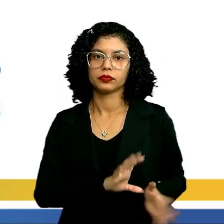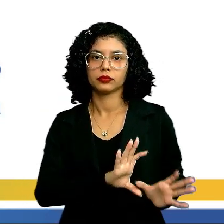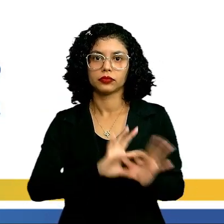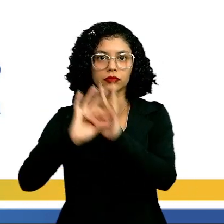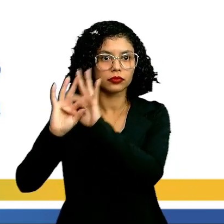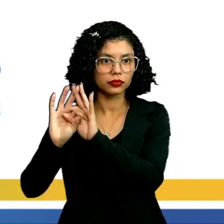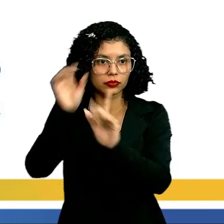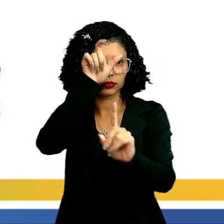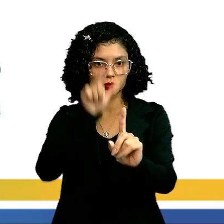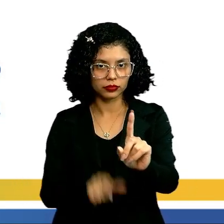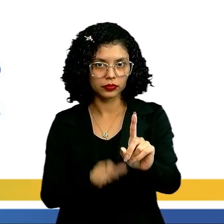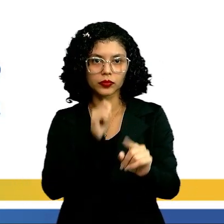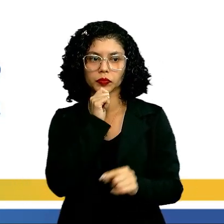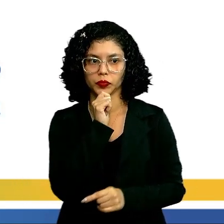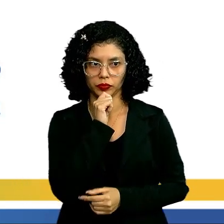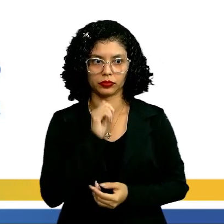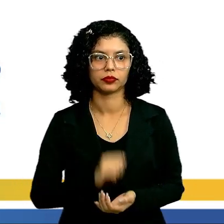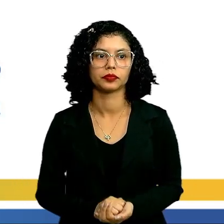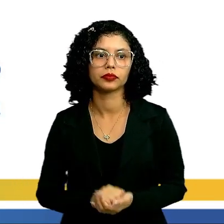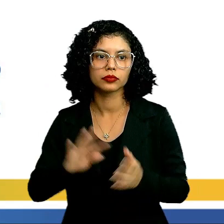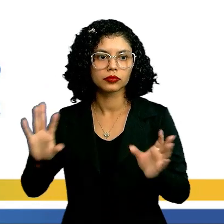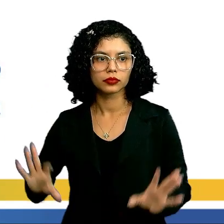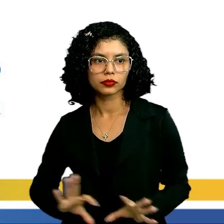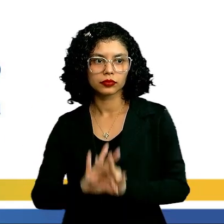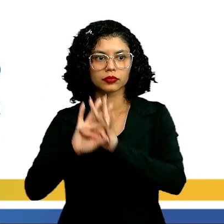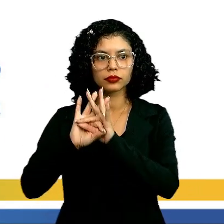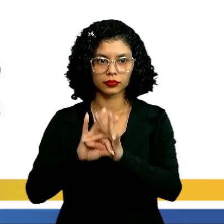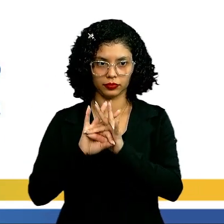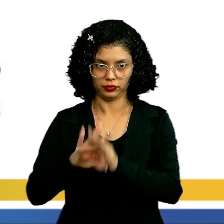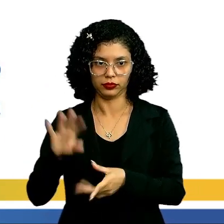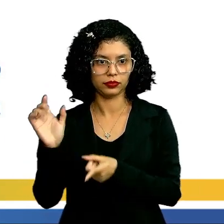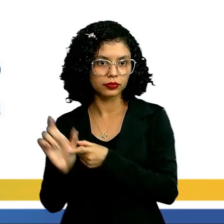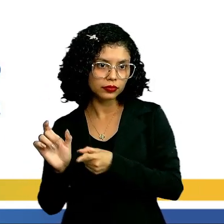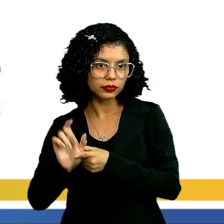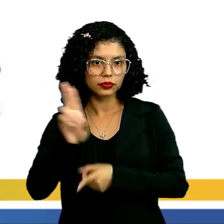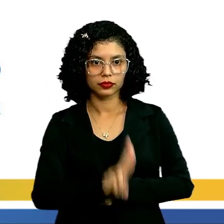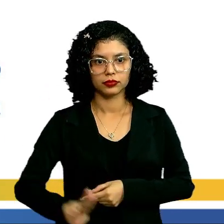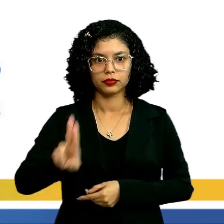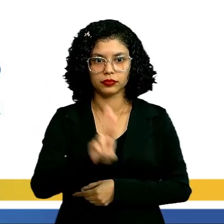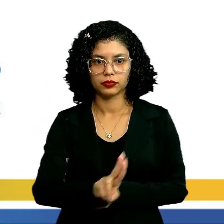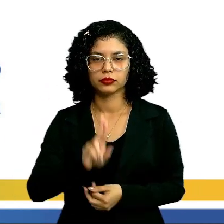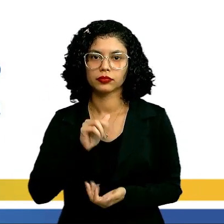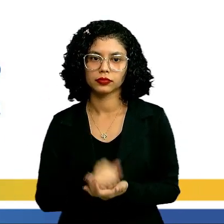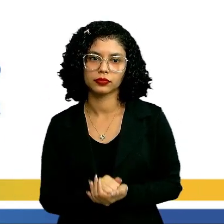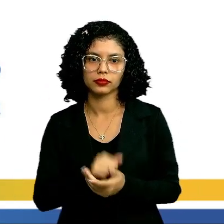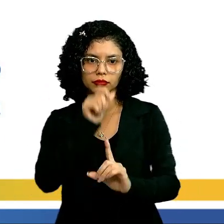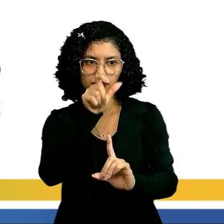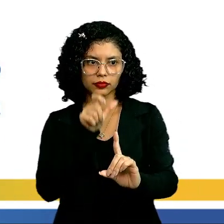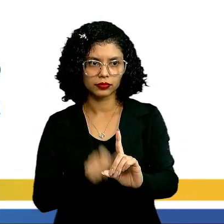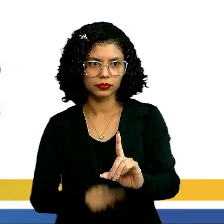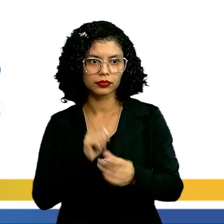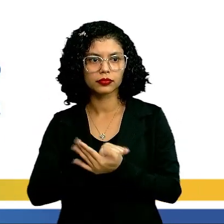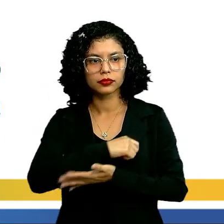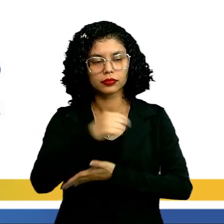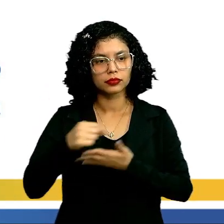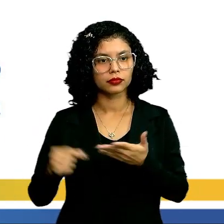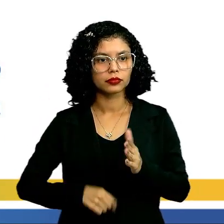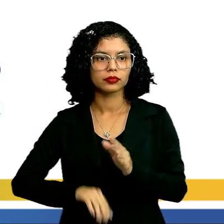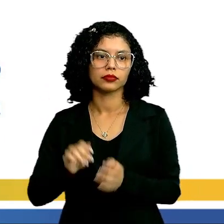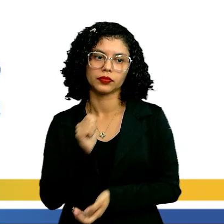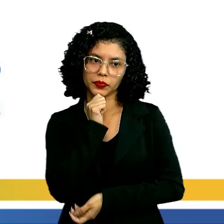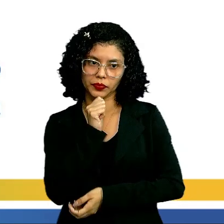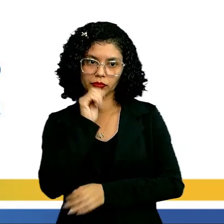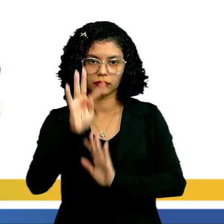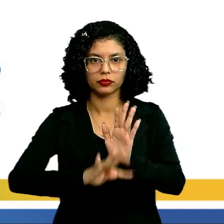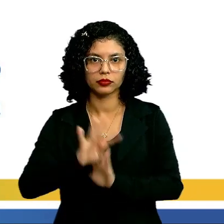de coesão referencial, que ela está relacionada com as palavras que usamos para nos referir a elementos